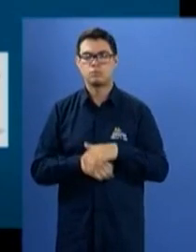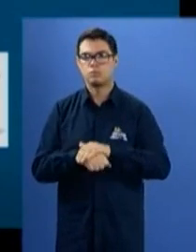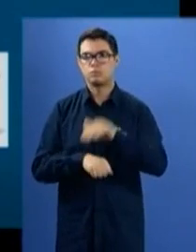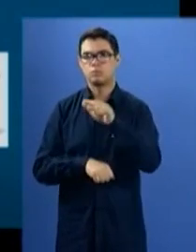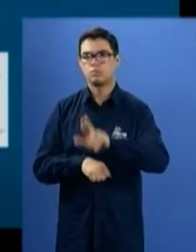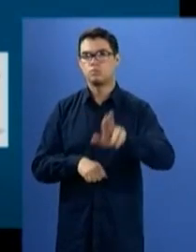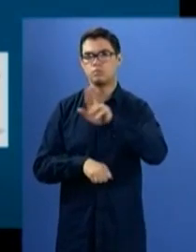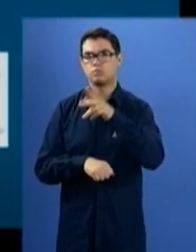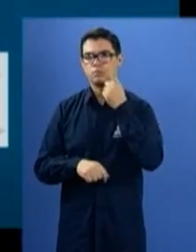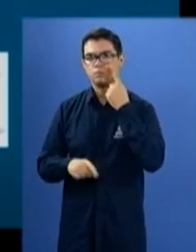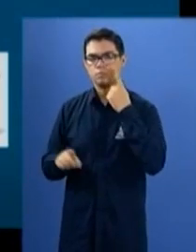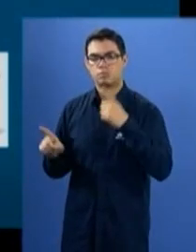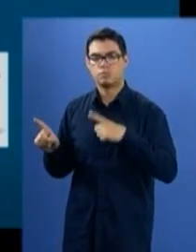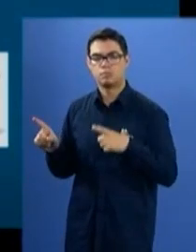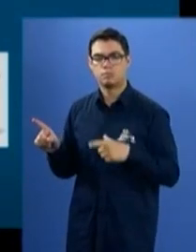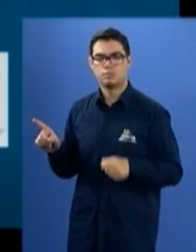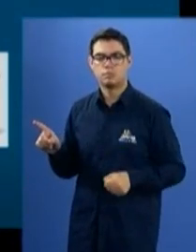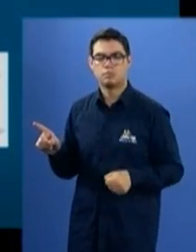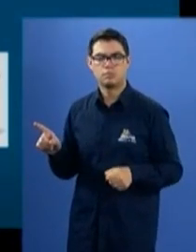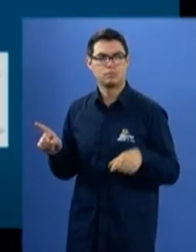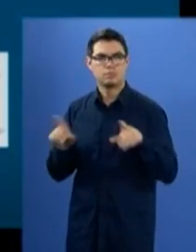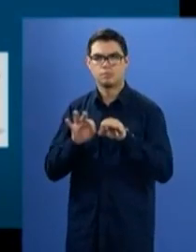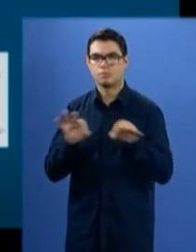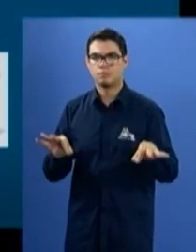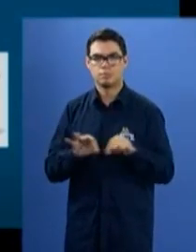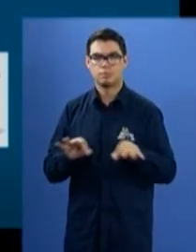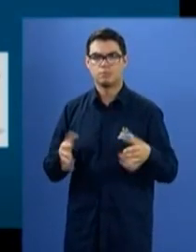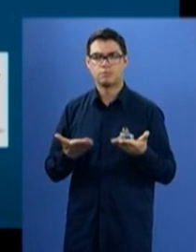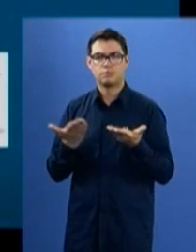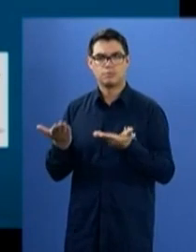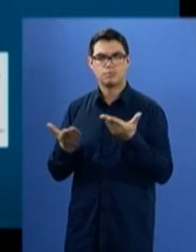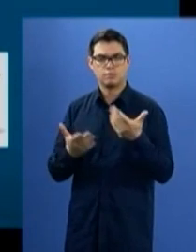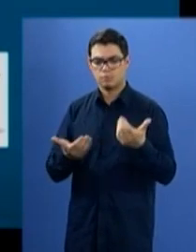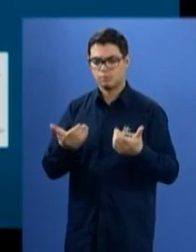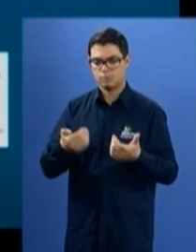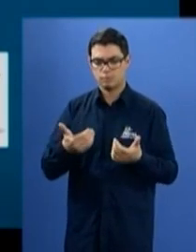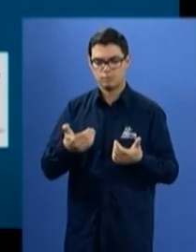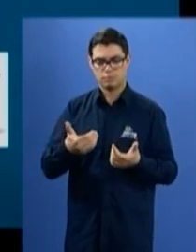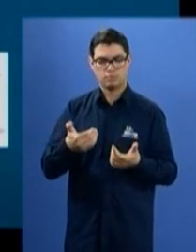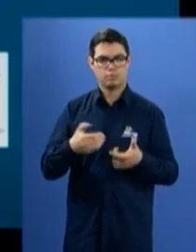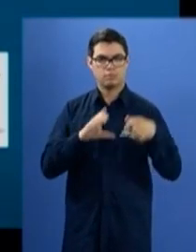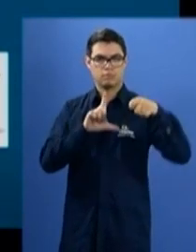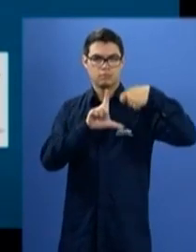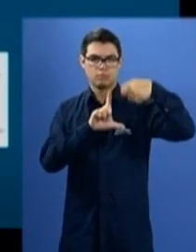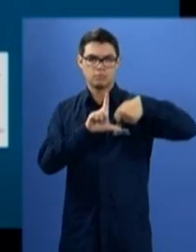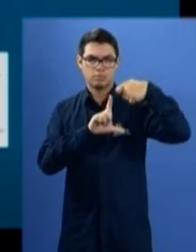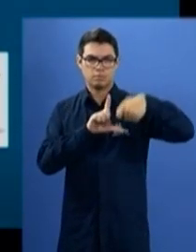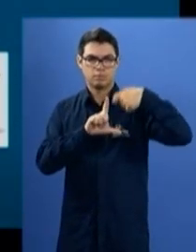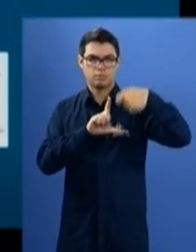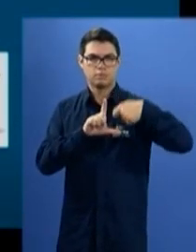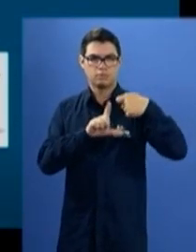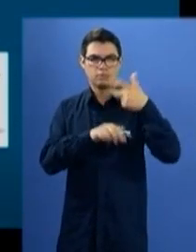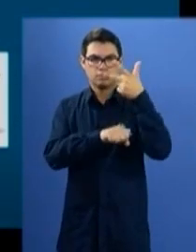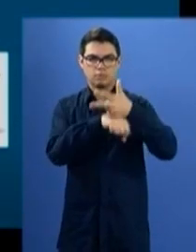mais utilizados que são relativamente simples, como aí um cronômetro, uma filmadora, uma folha